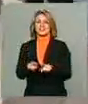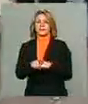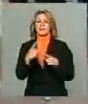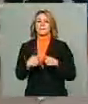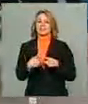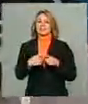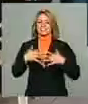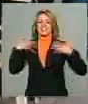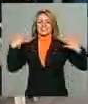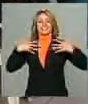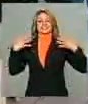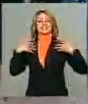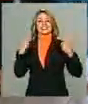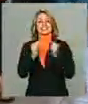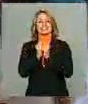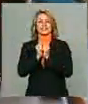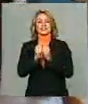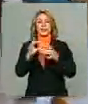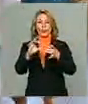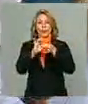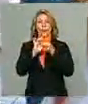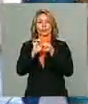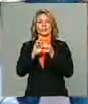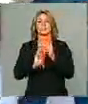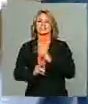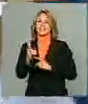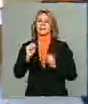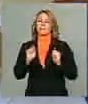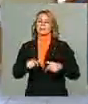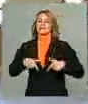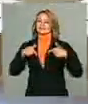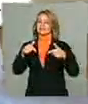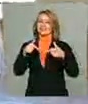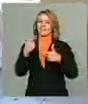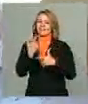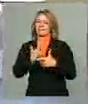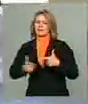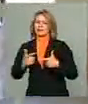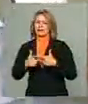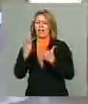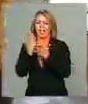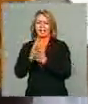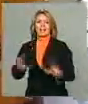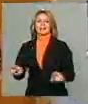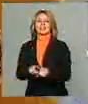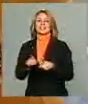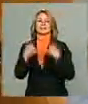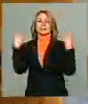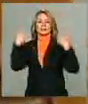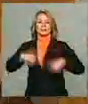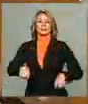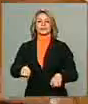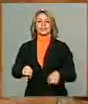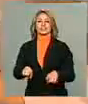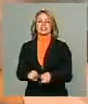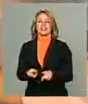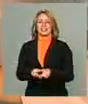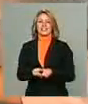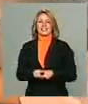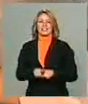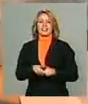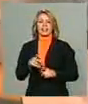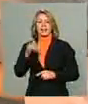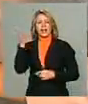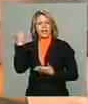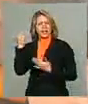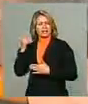elas se divertem Unidas estão dispostas a vencer dificuldades e desafios S tava